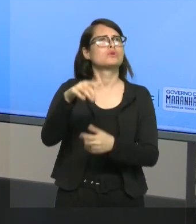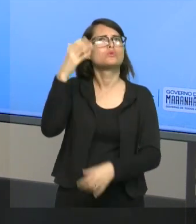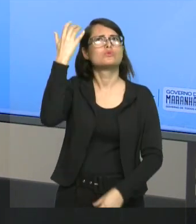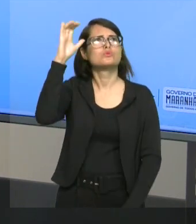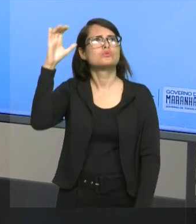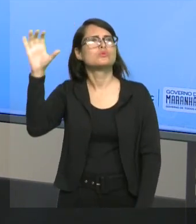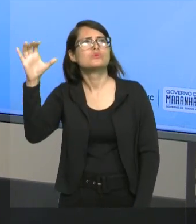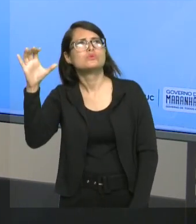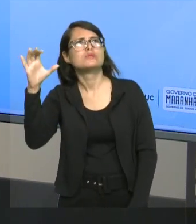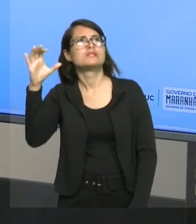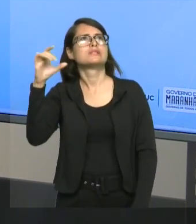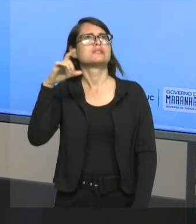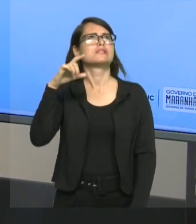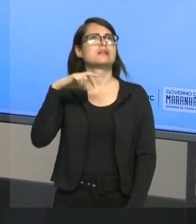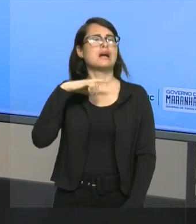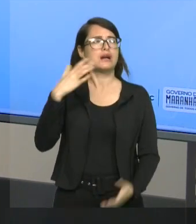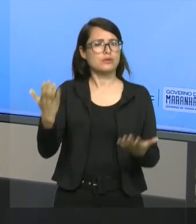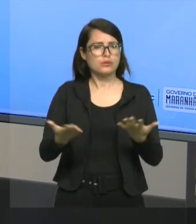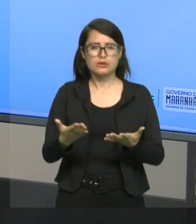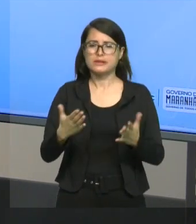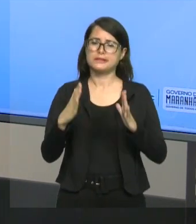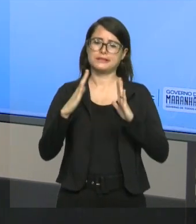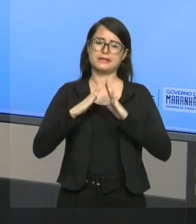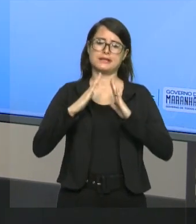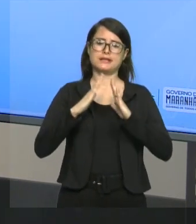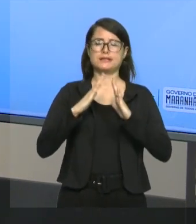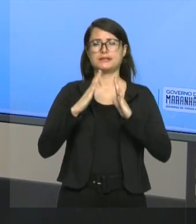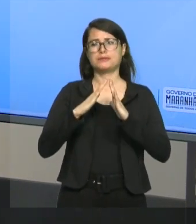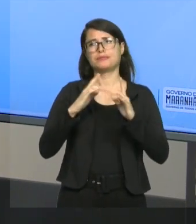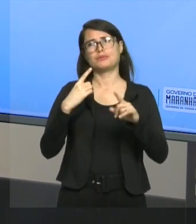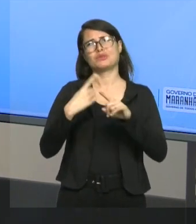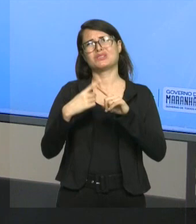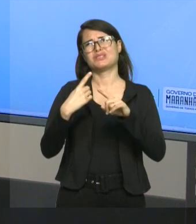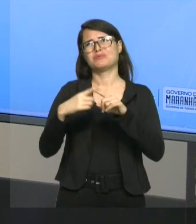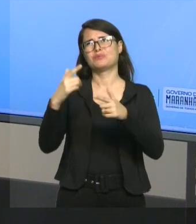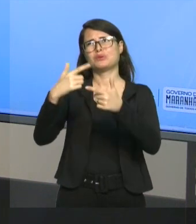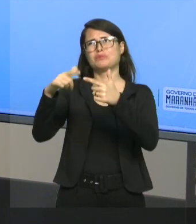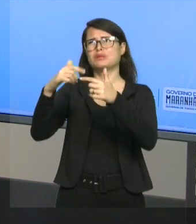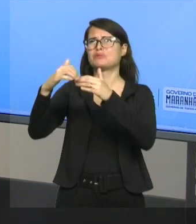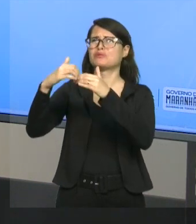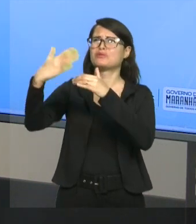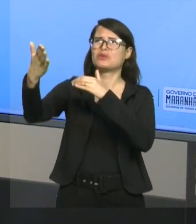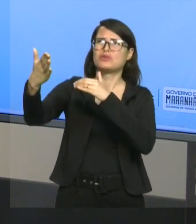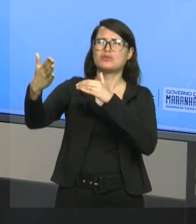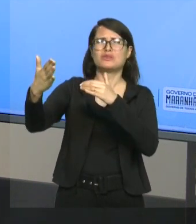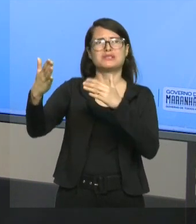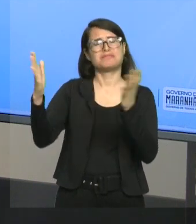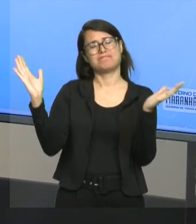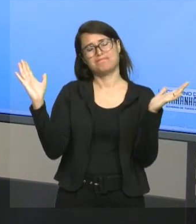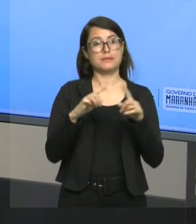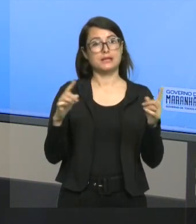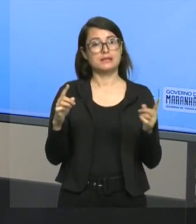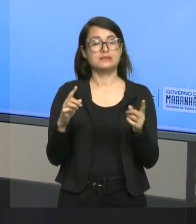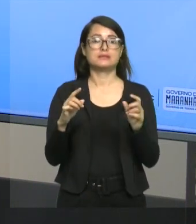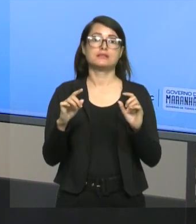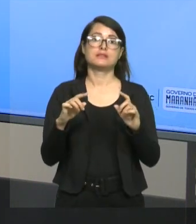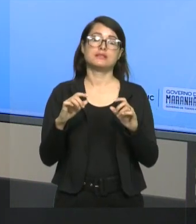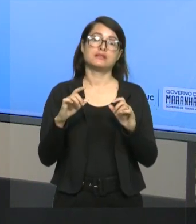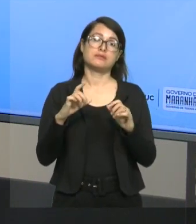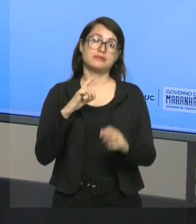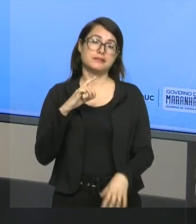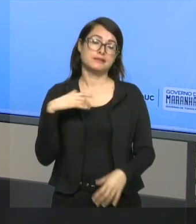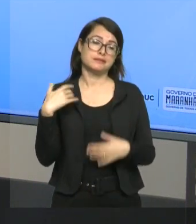atualmente estamos em casa por conta de ações externas que independem da nossa vontade. Isso